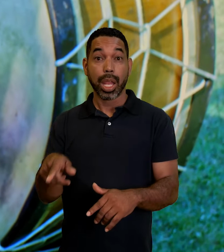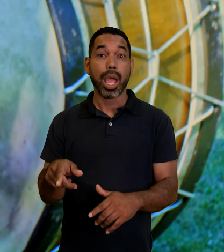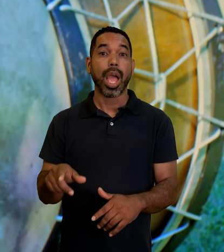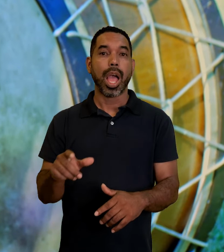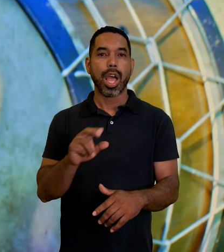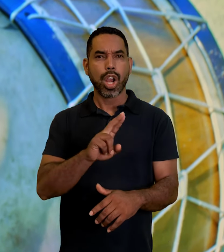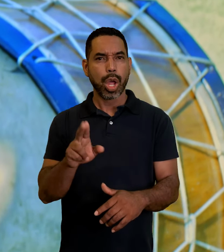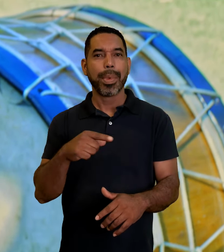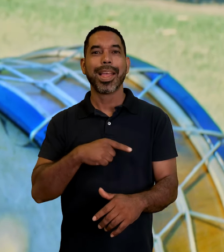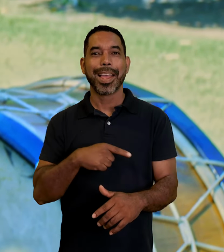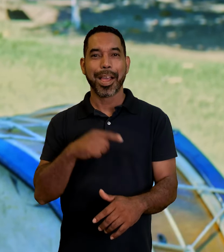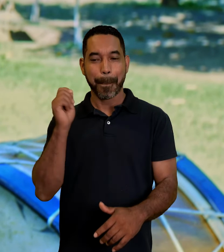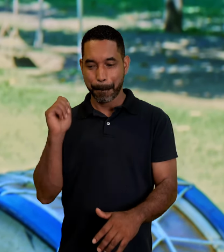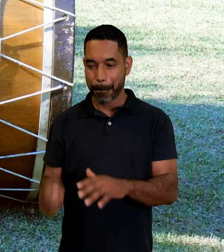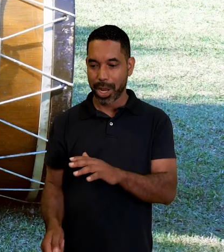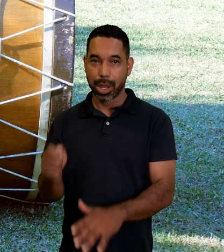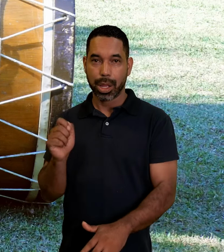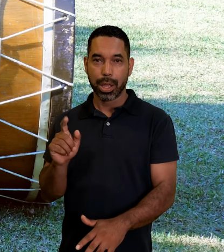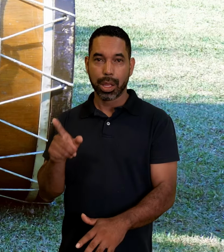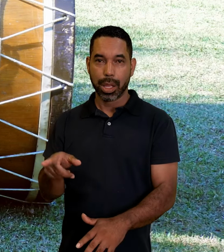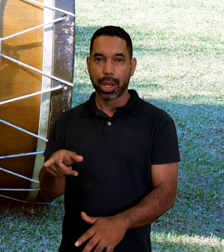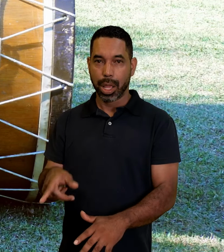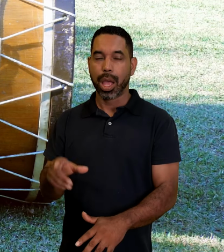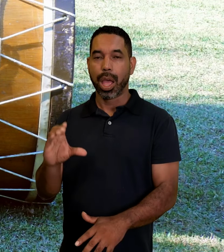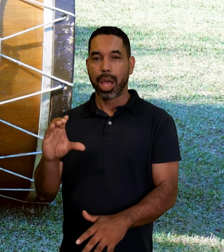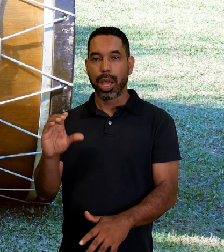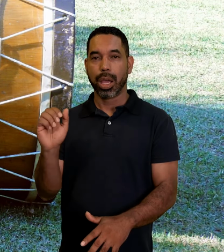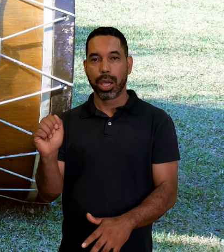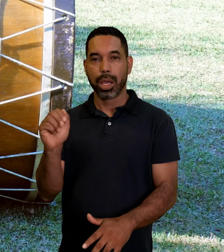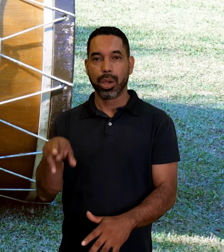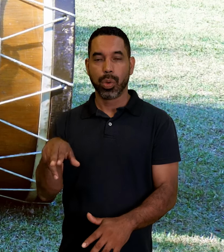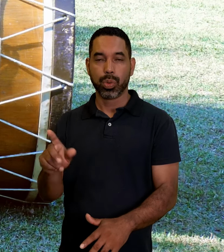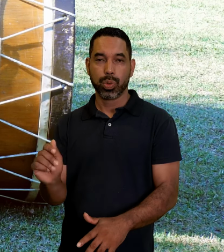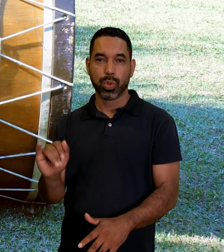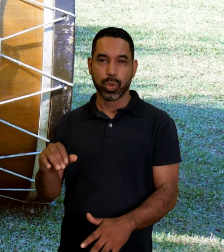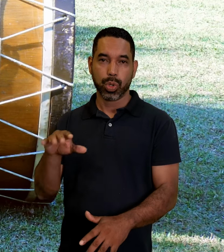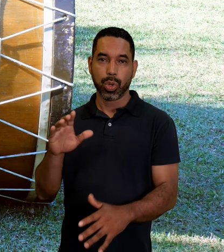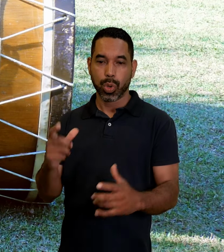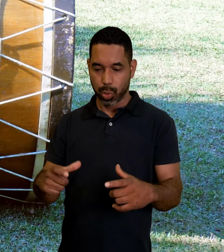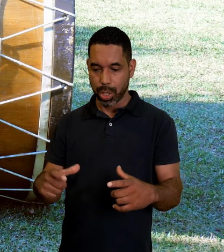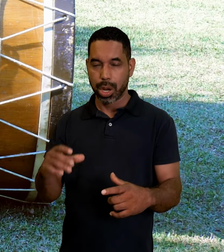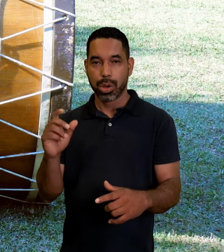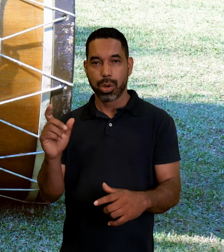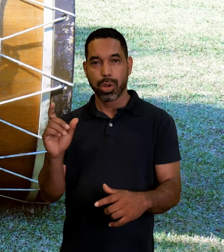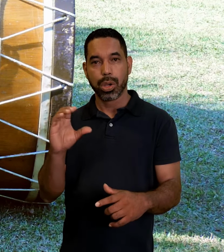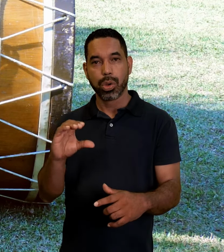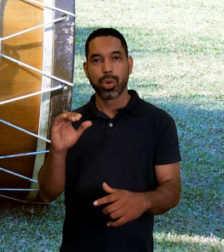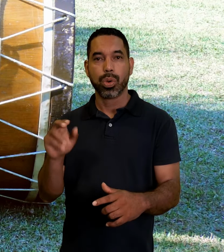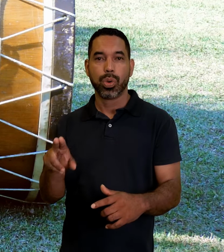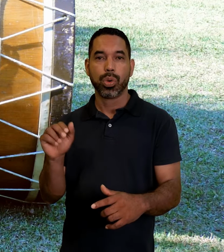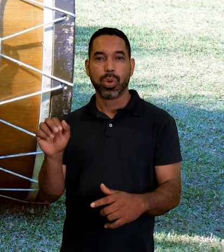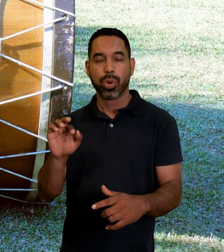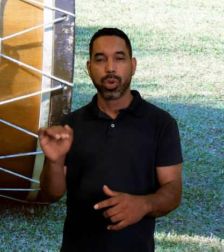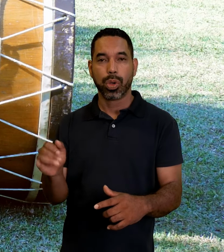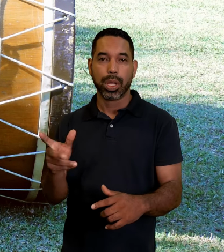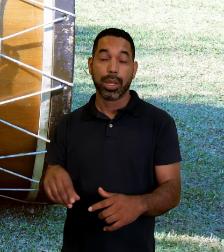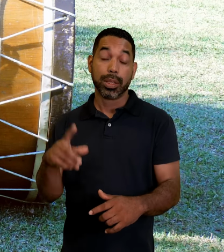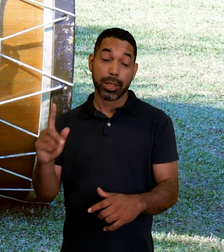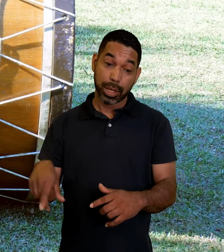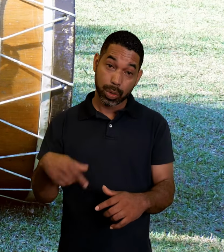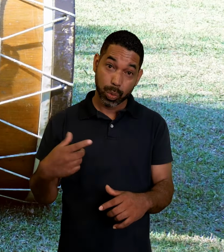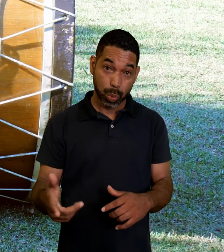ele é batizado e ele ganha um nome. Esse aqui, por exemplo, é o canguçu, que é o bumbo do Cururuquara. Agora a gente tem o cacique lá do Grito